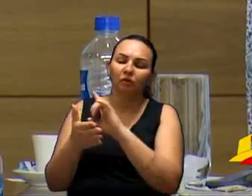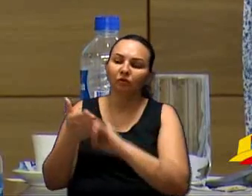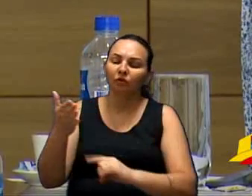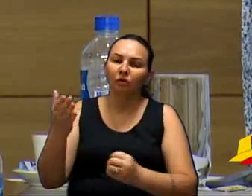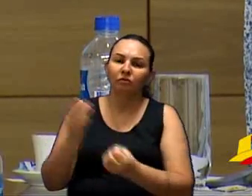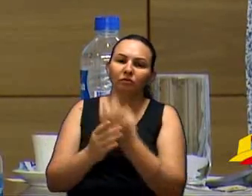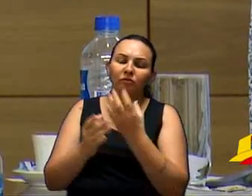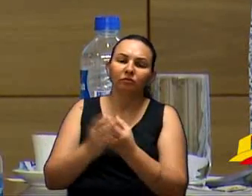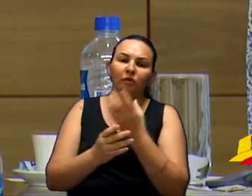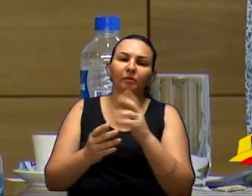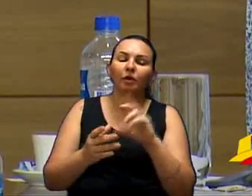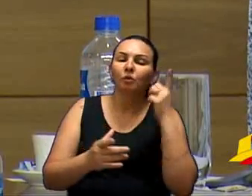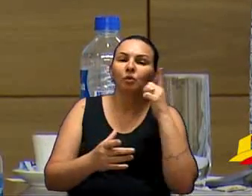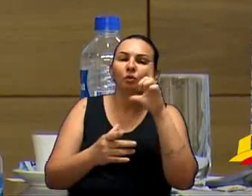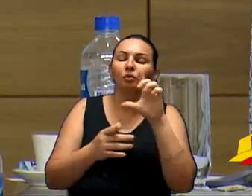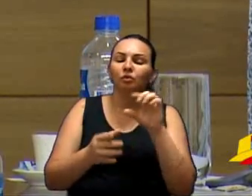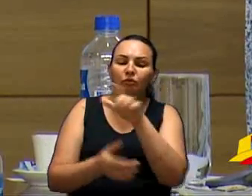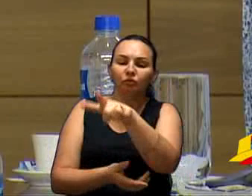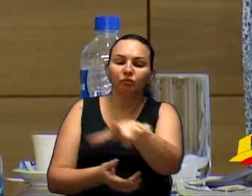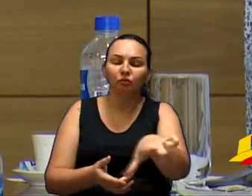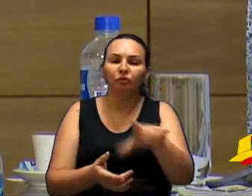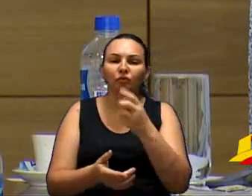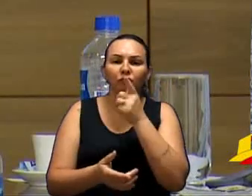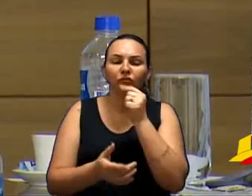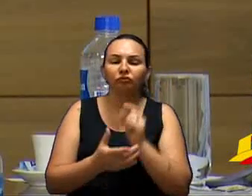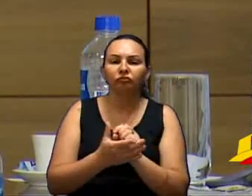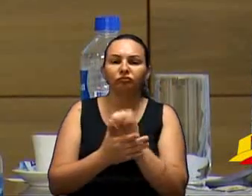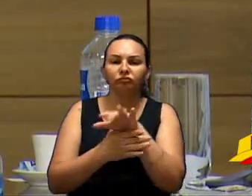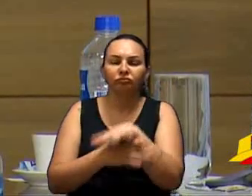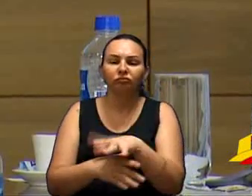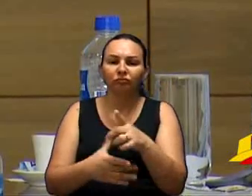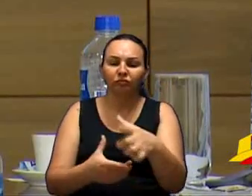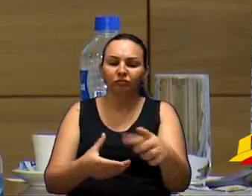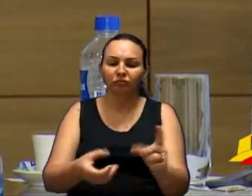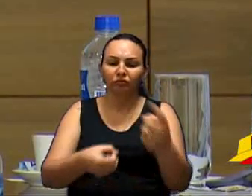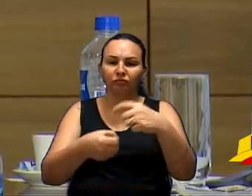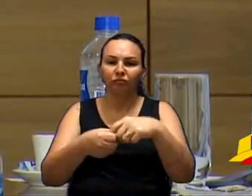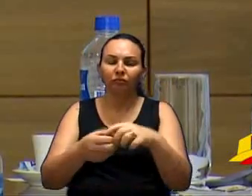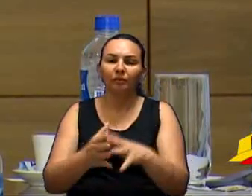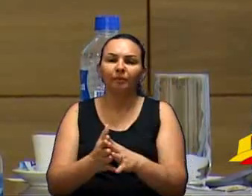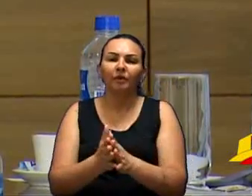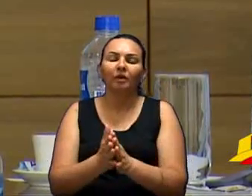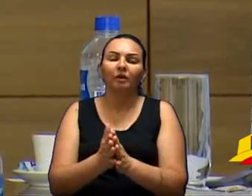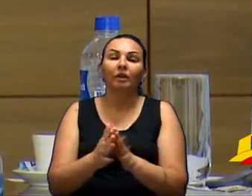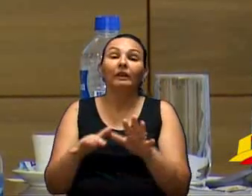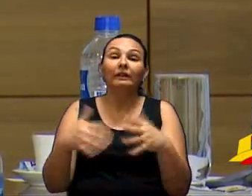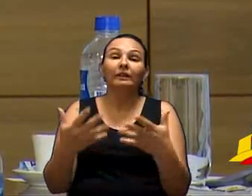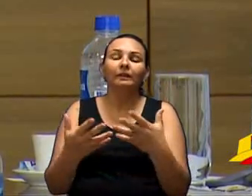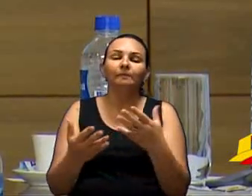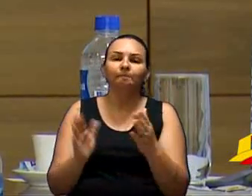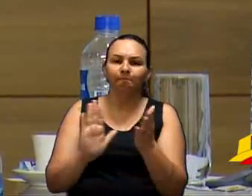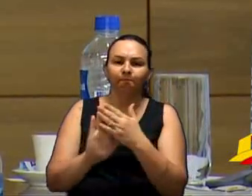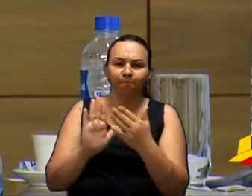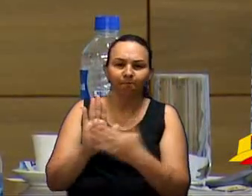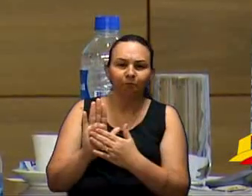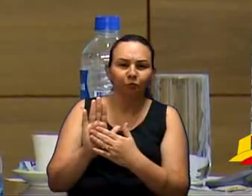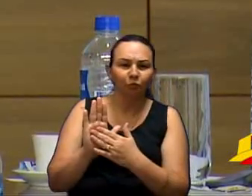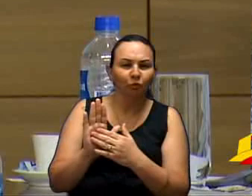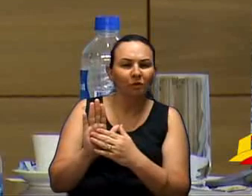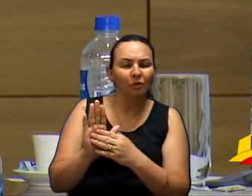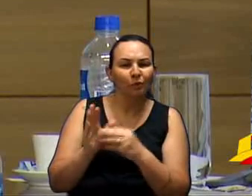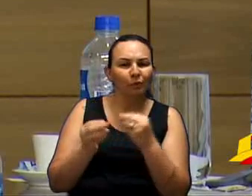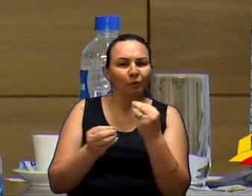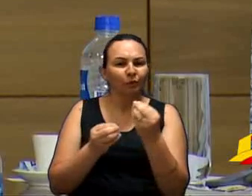pra resgate por meio da aquisição da nascente então estou no santos e agora então vamos trabalhar nesse ramo tirar essa proposta e como